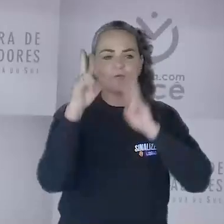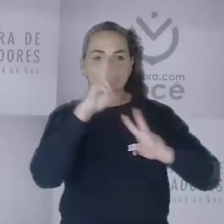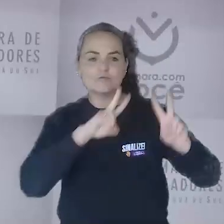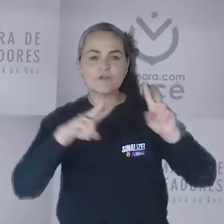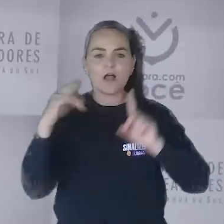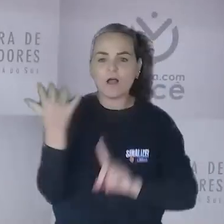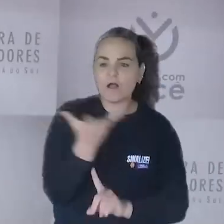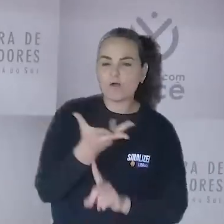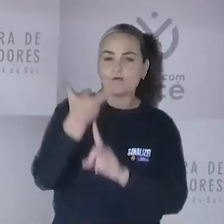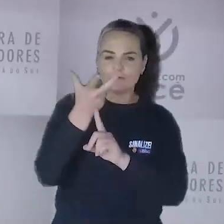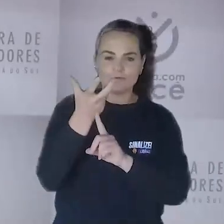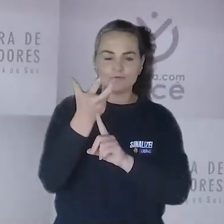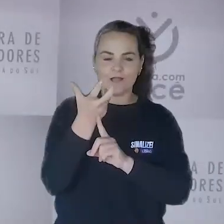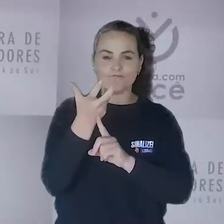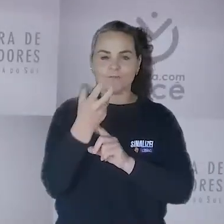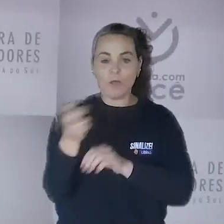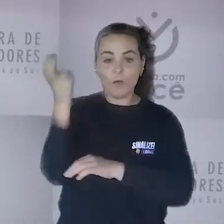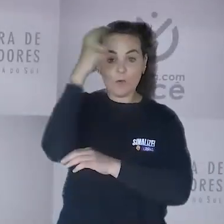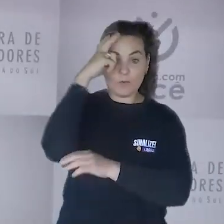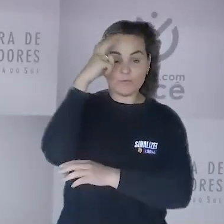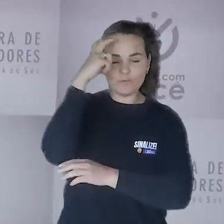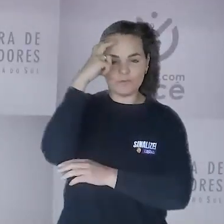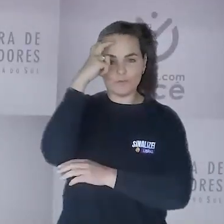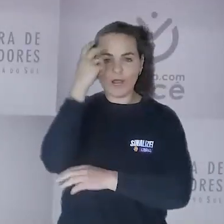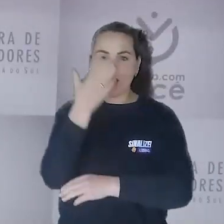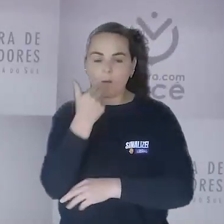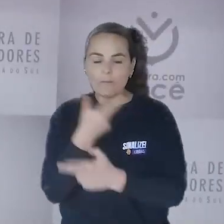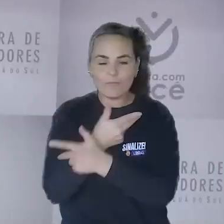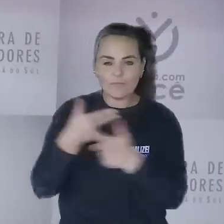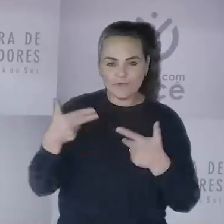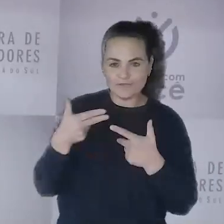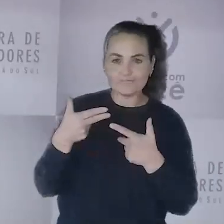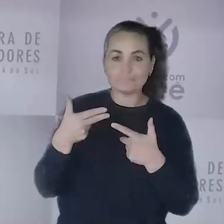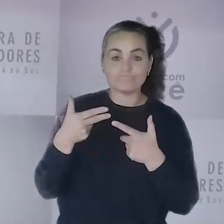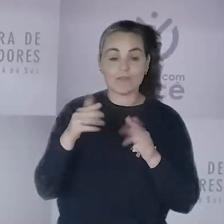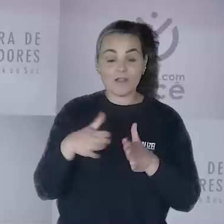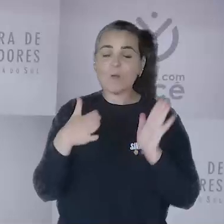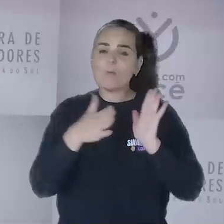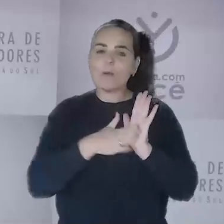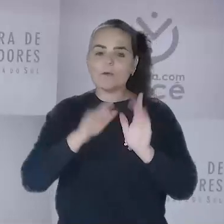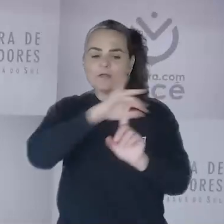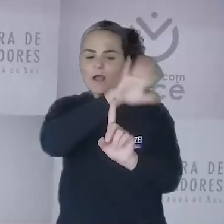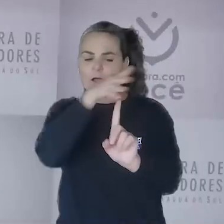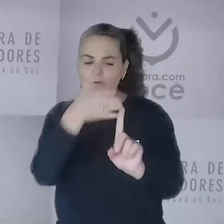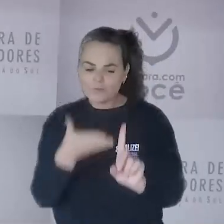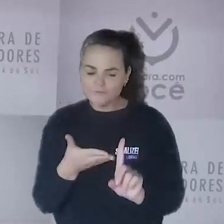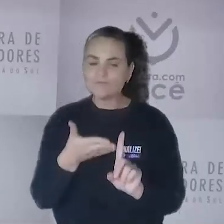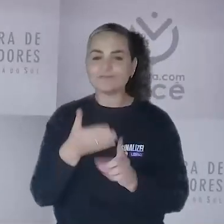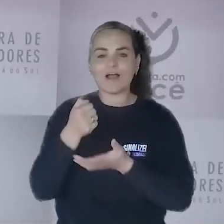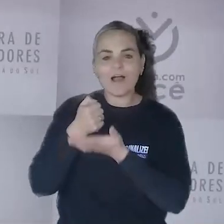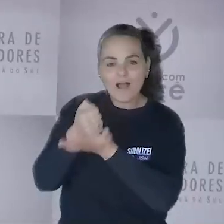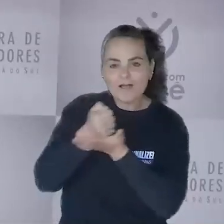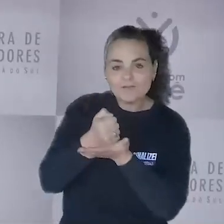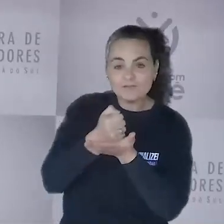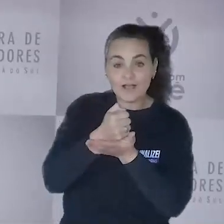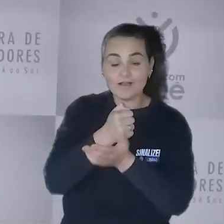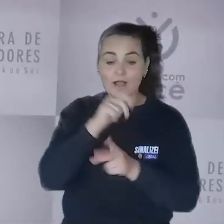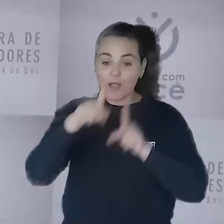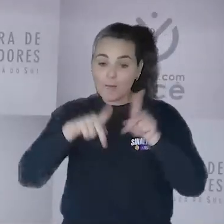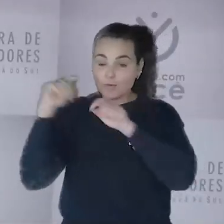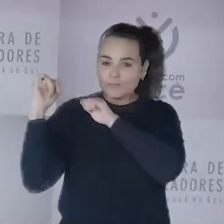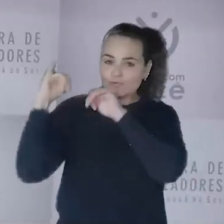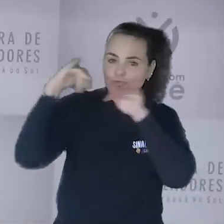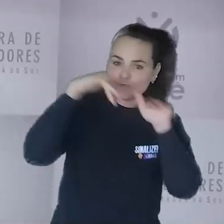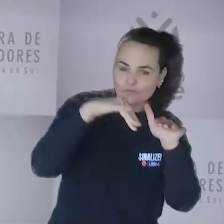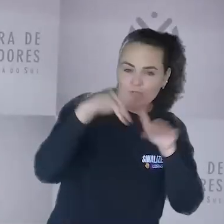culinária local a proposta Visa homenagear a resiliência e a contribuição dos imigrantes alemães que desempenharam